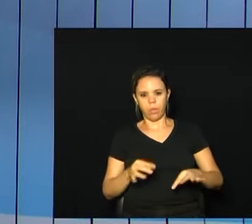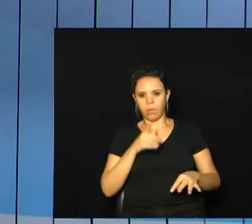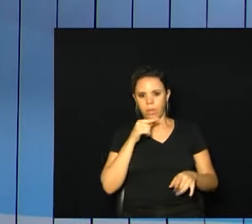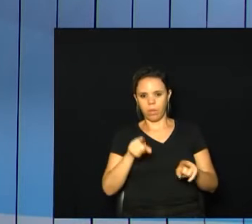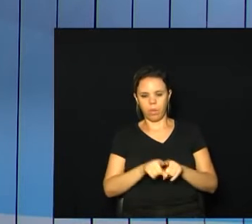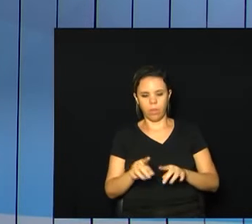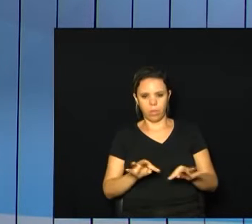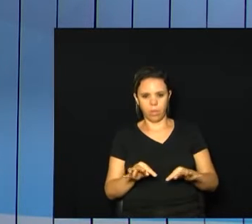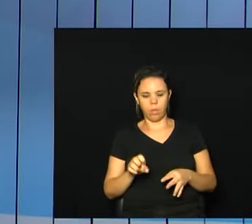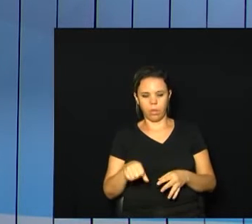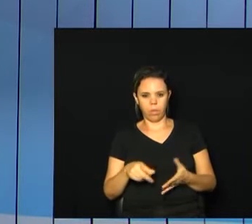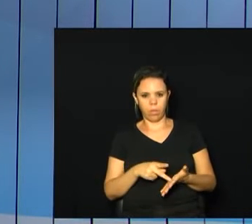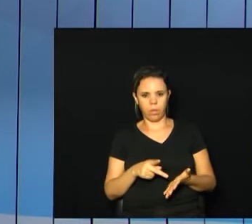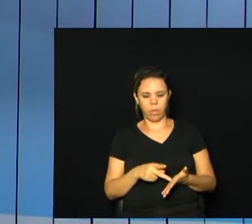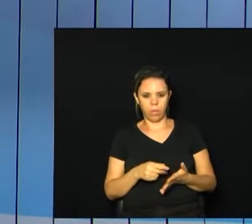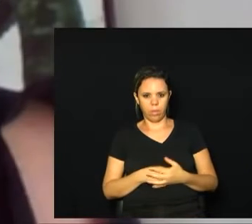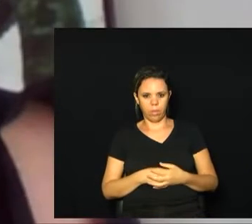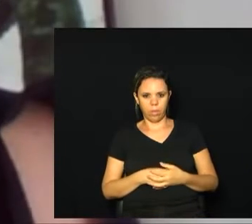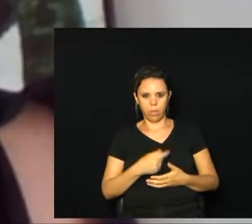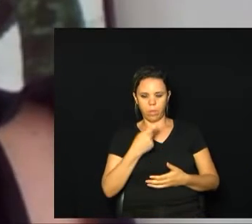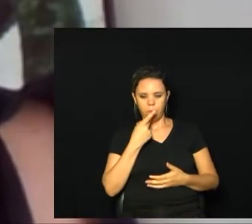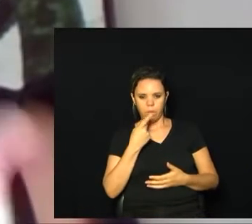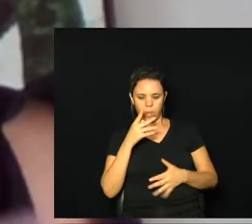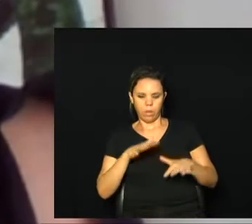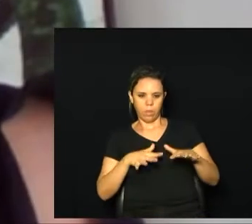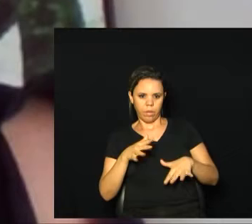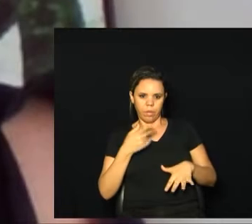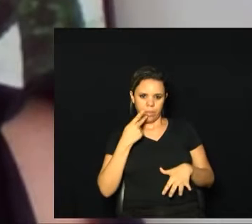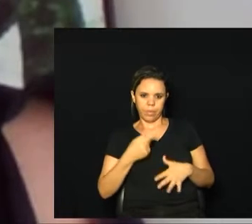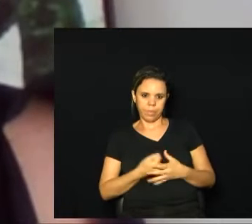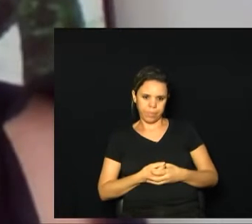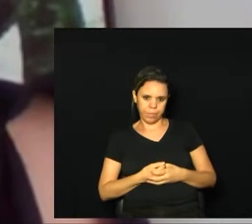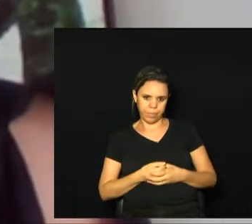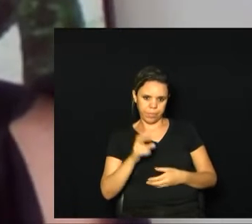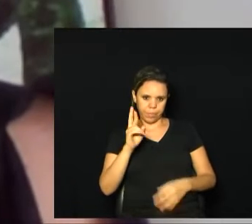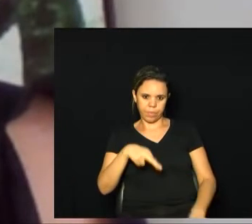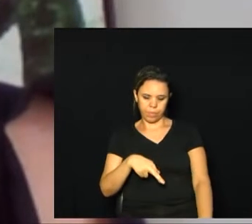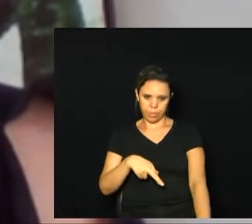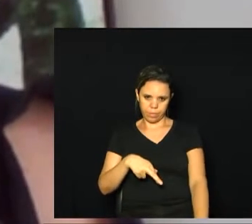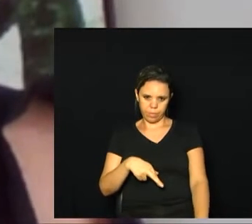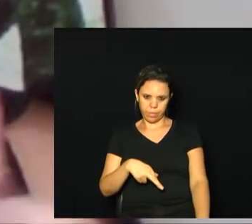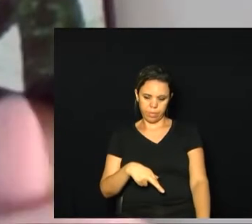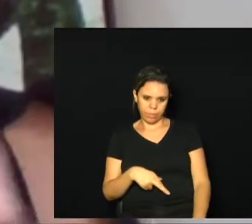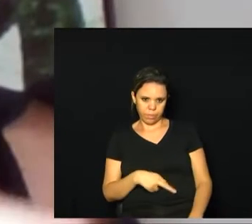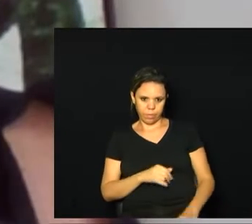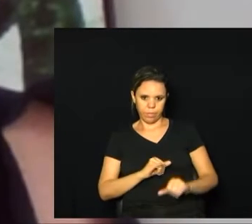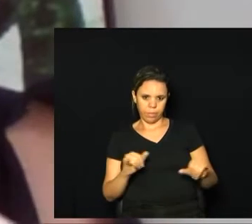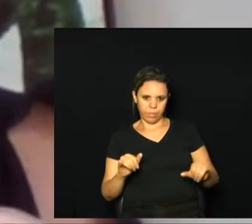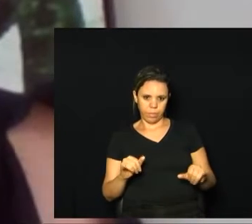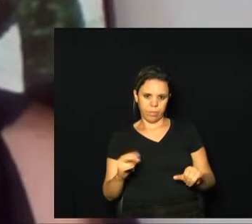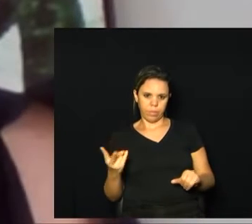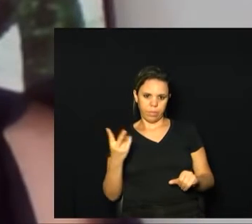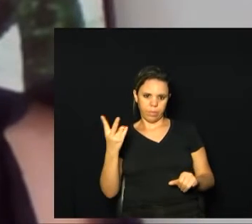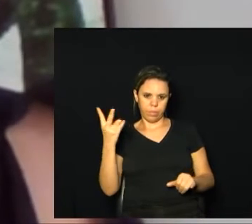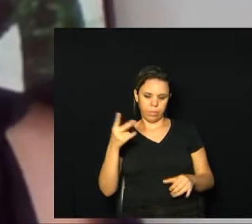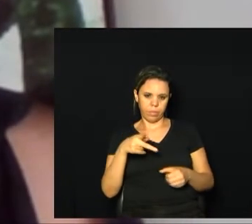também. Exatamente. Muito se fala, né, e às vezes, com razão, comenta-se do alto valor